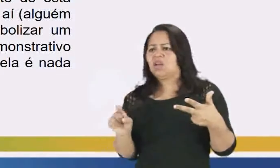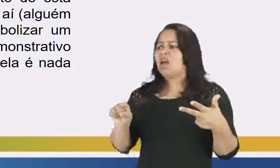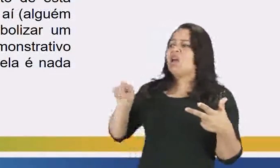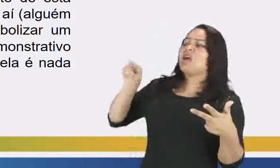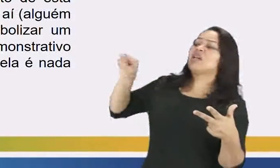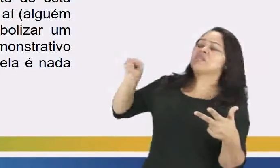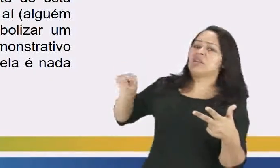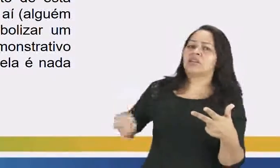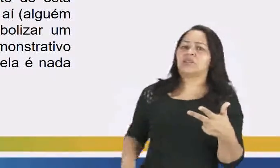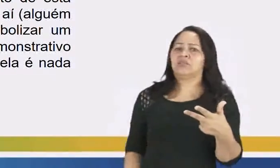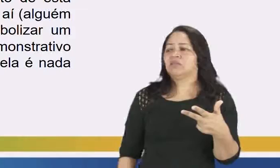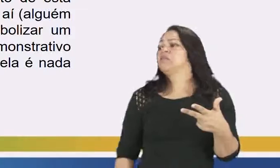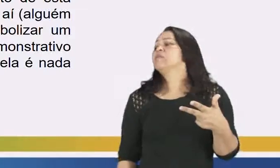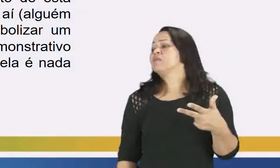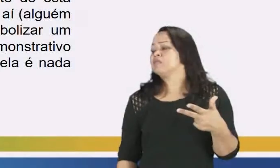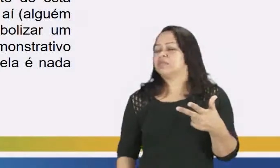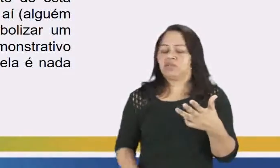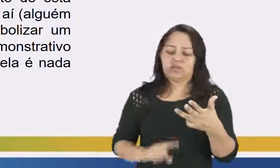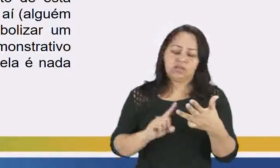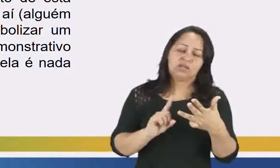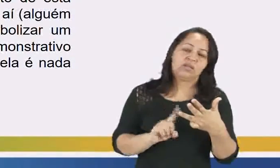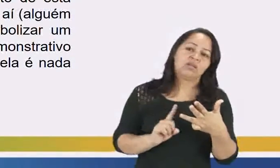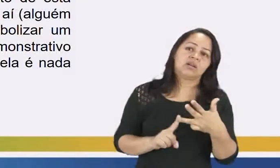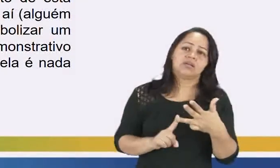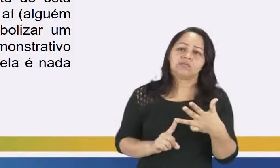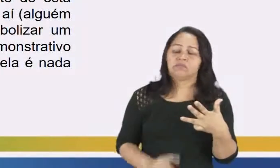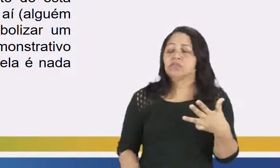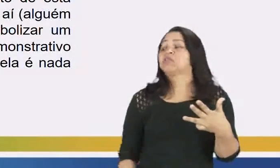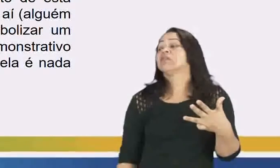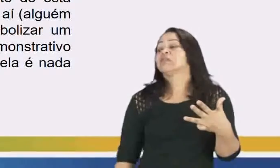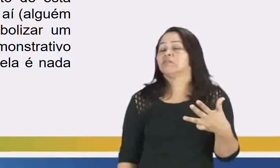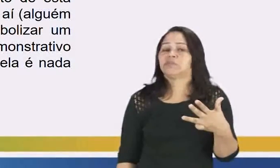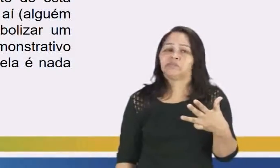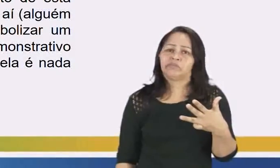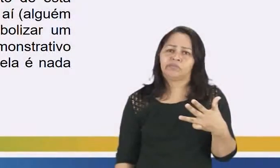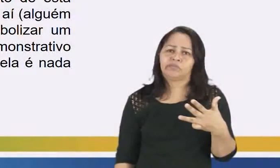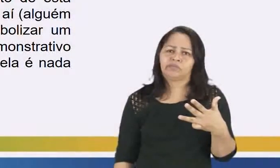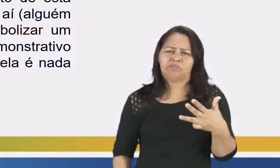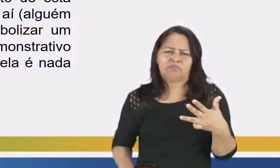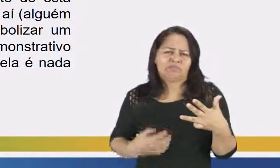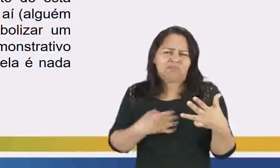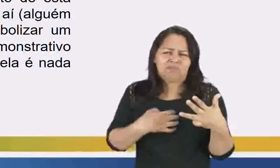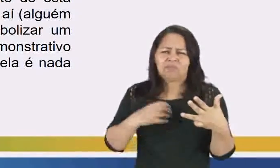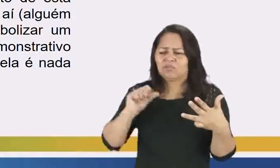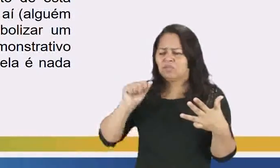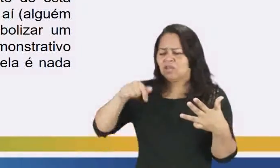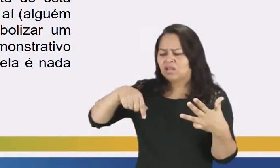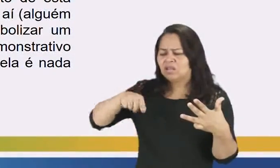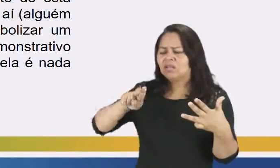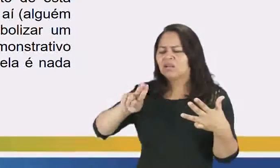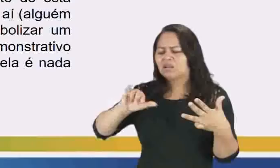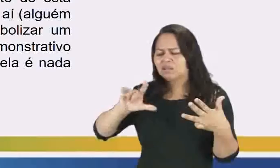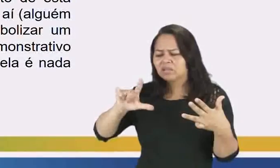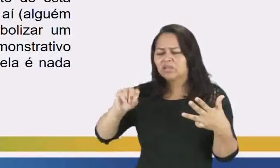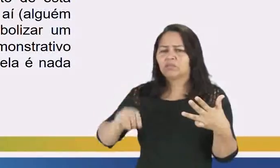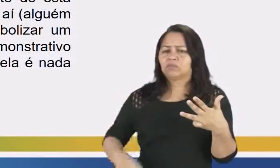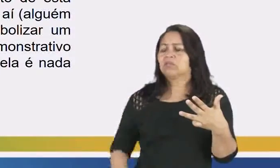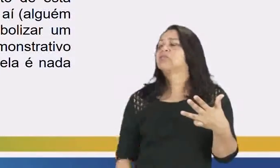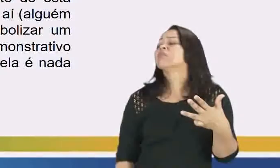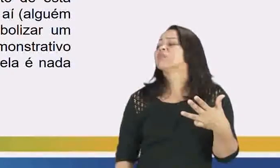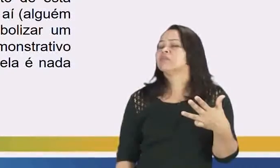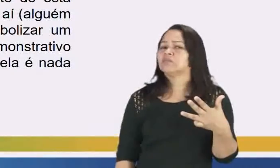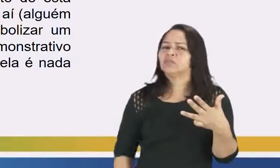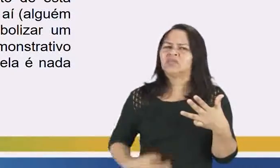não tão próxima dele. E por fim de aquilo, que além de simbolizar um distanciamento por completo, ainda se trata